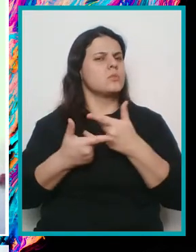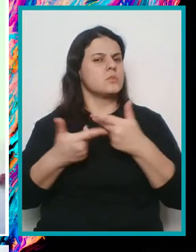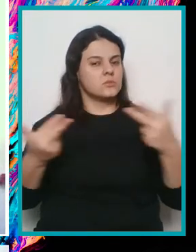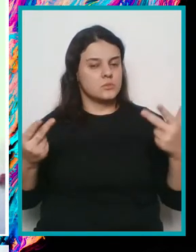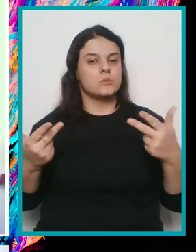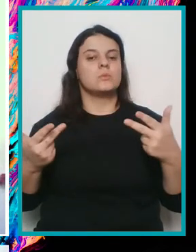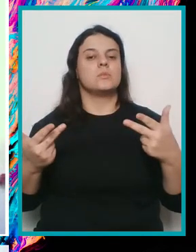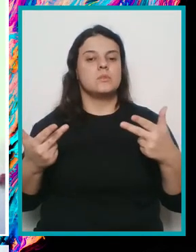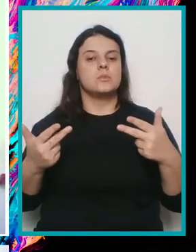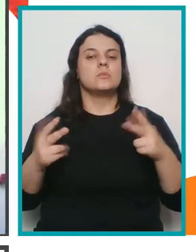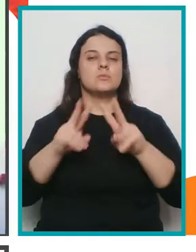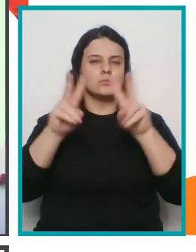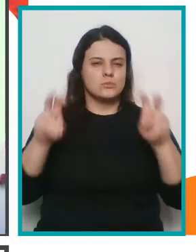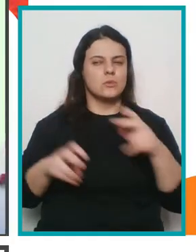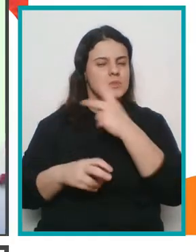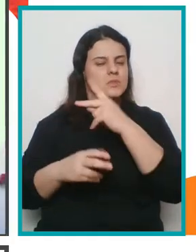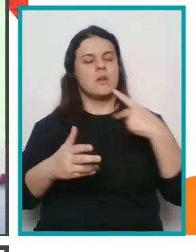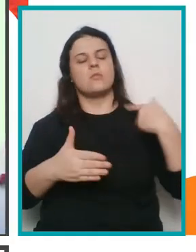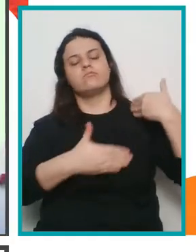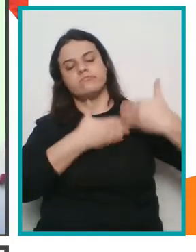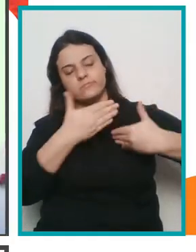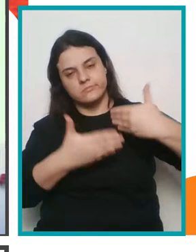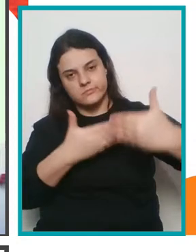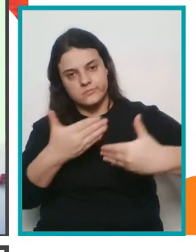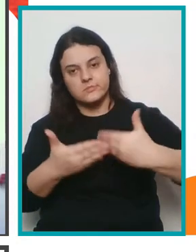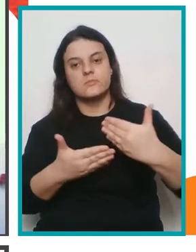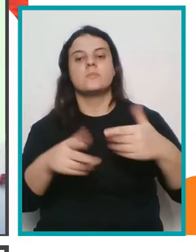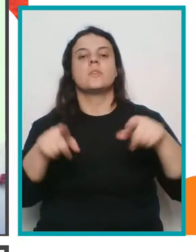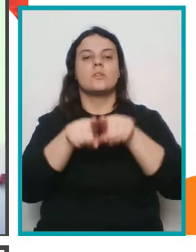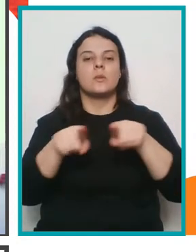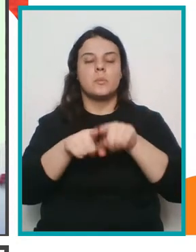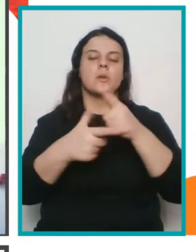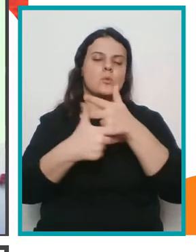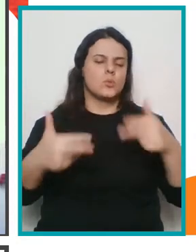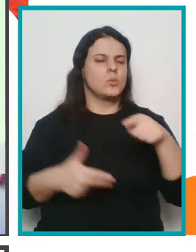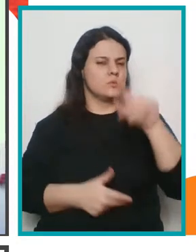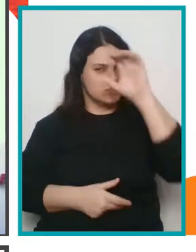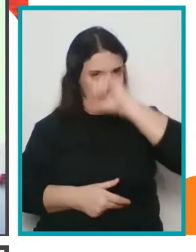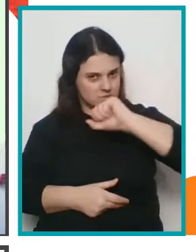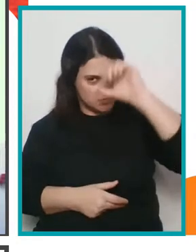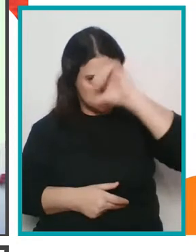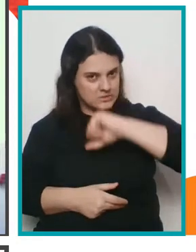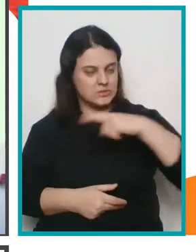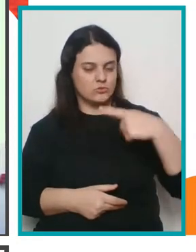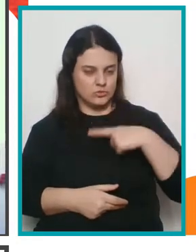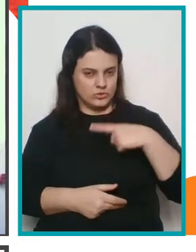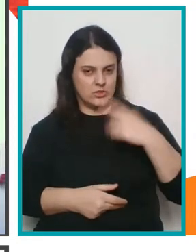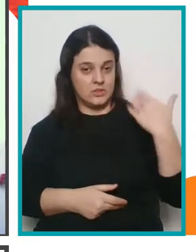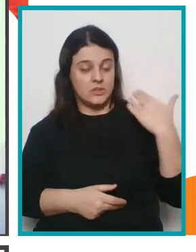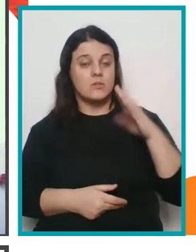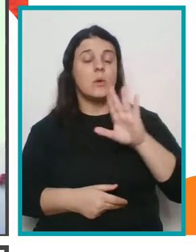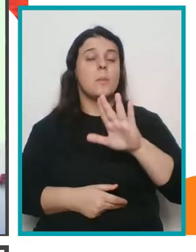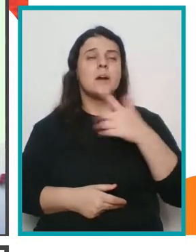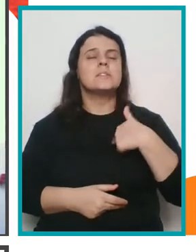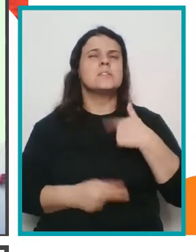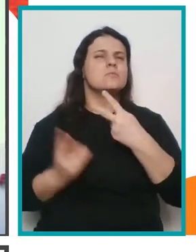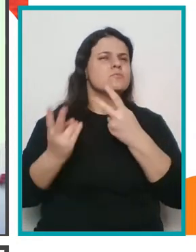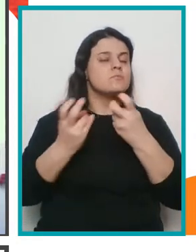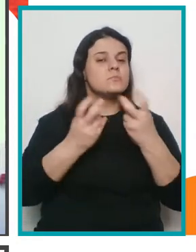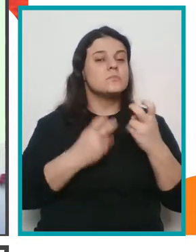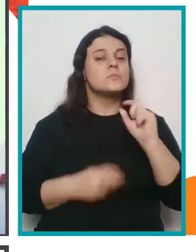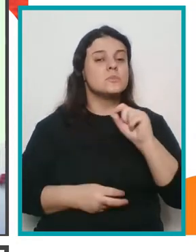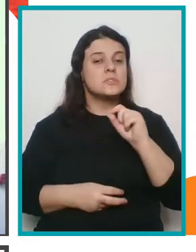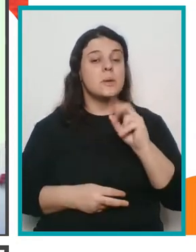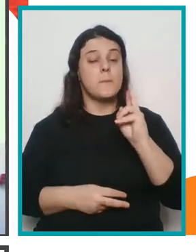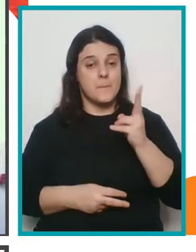uma questão muito complicada, assim, né, que é a questão da consciência coletiva sobre a